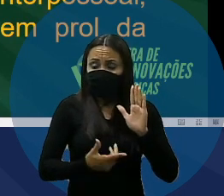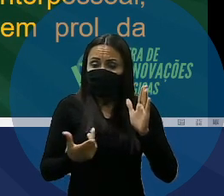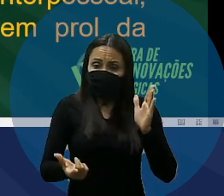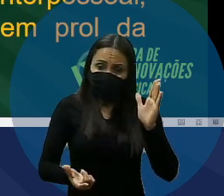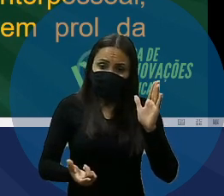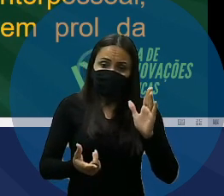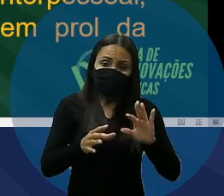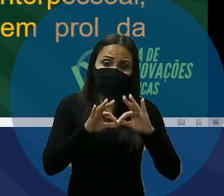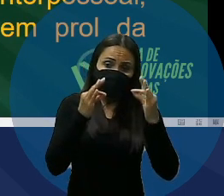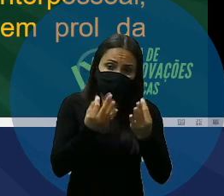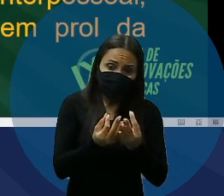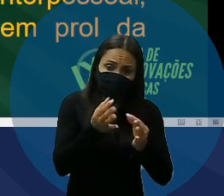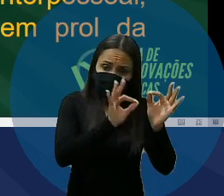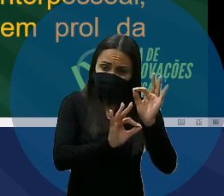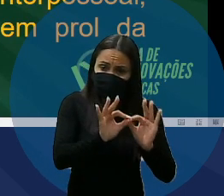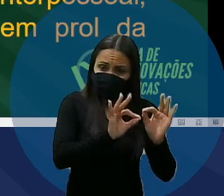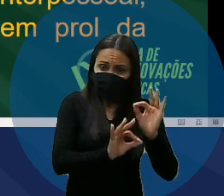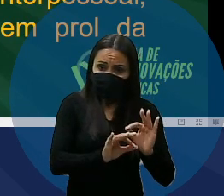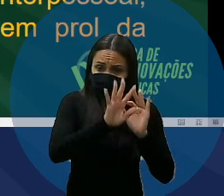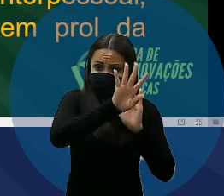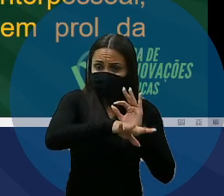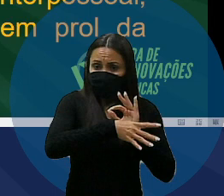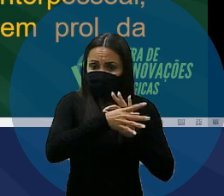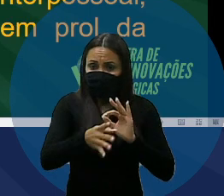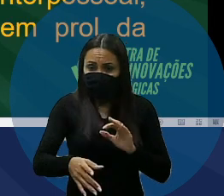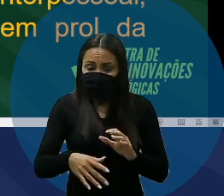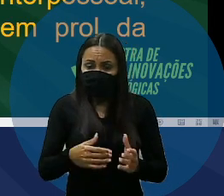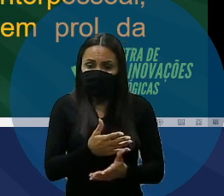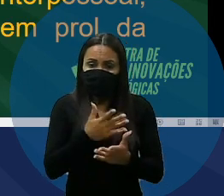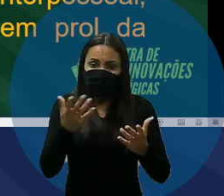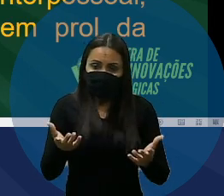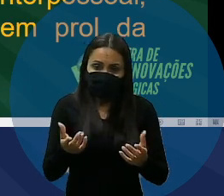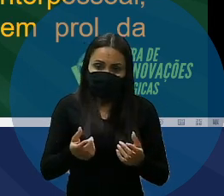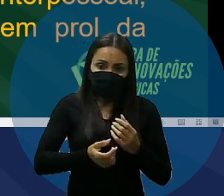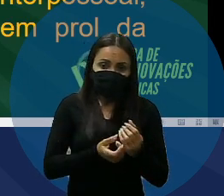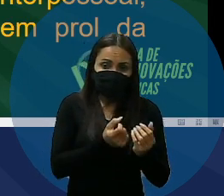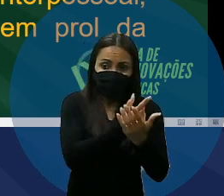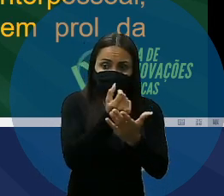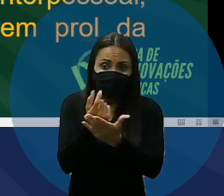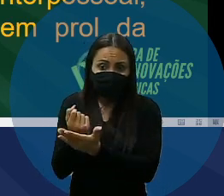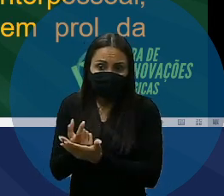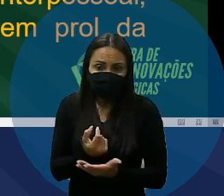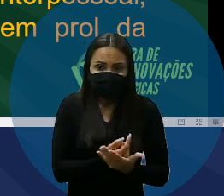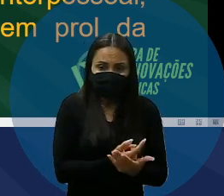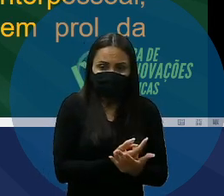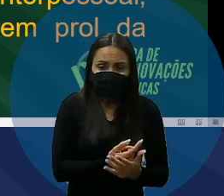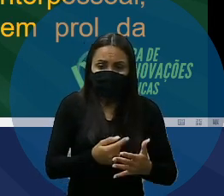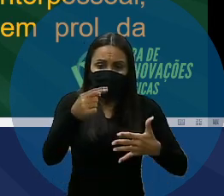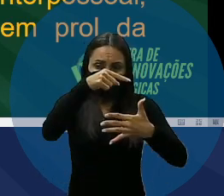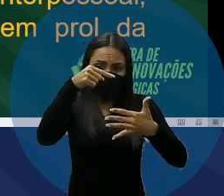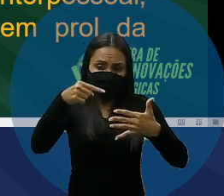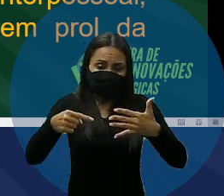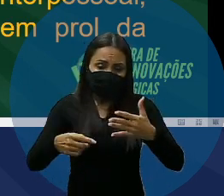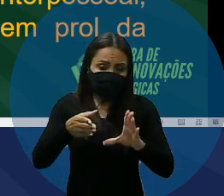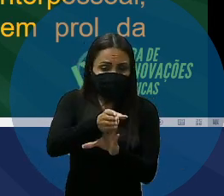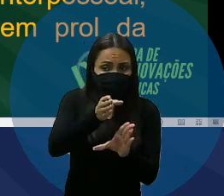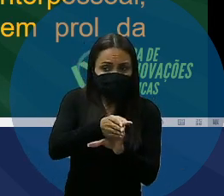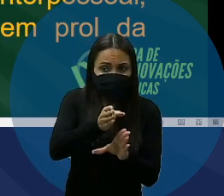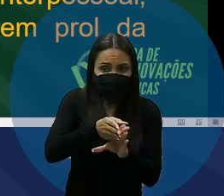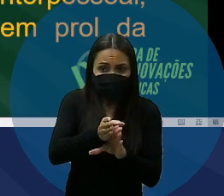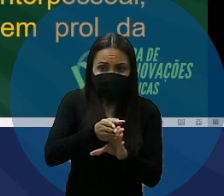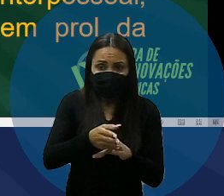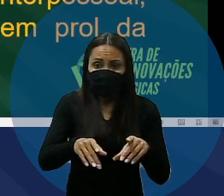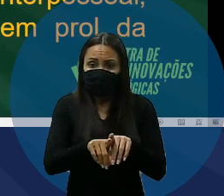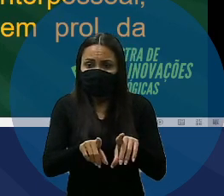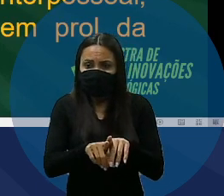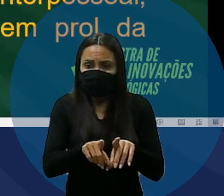familiar, também falamos sobre consumo e consumismo, e alguns pontos de orientação para se organizar e